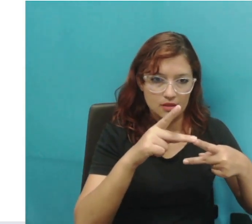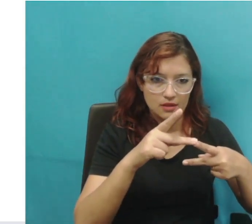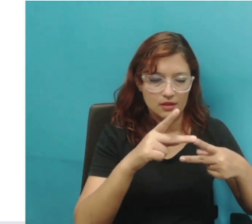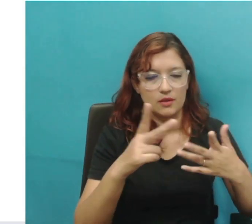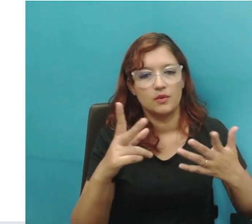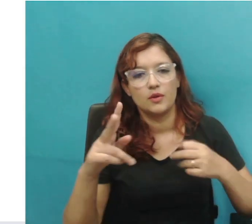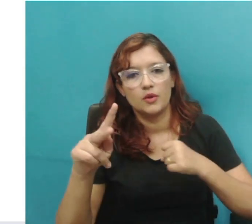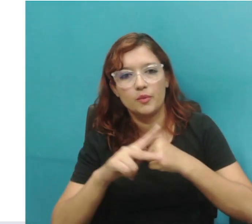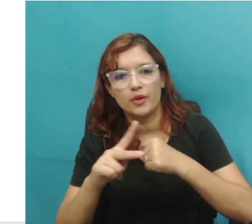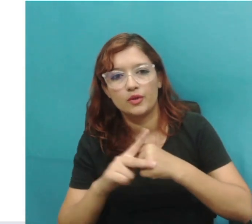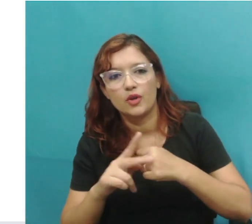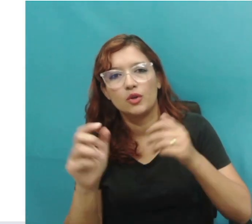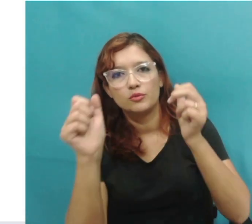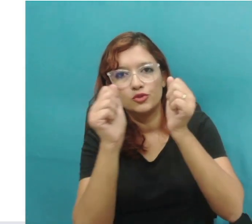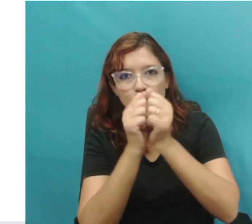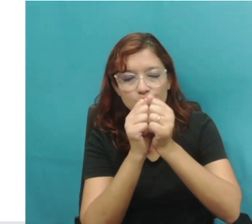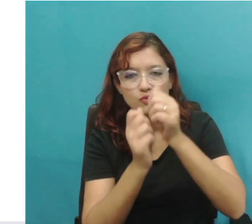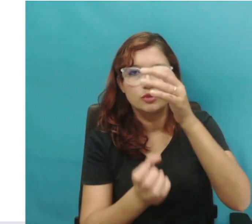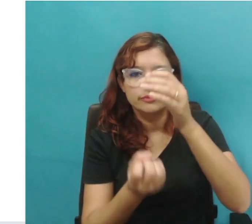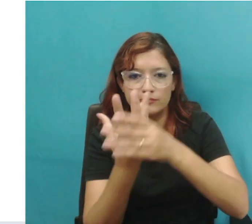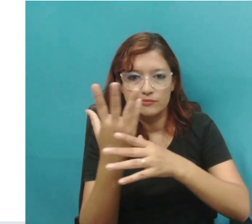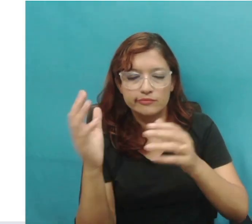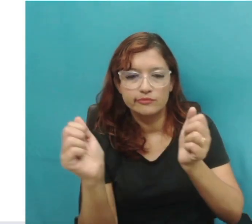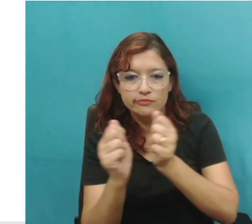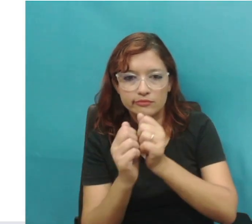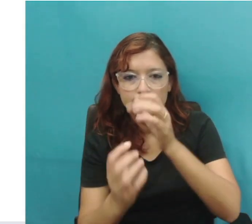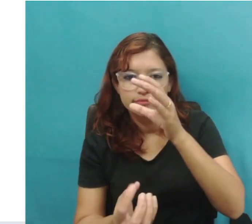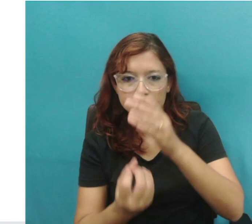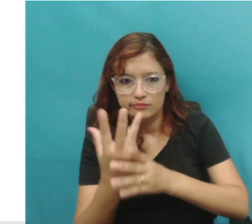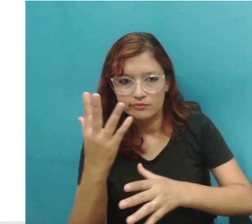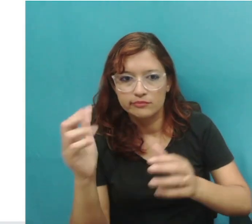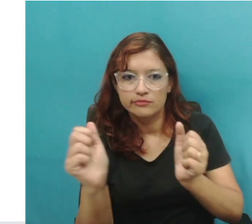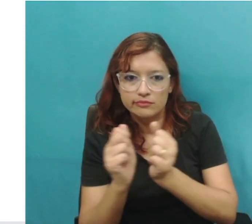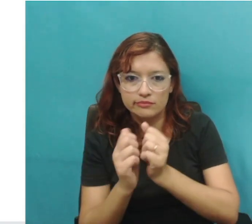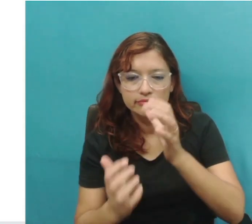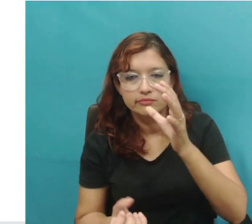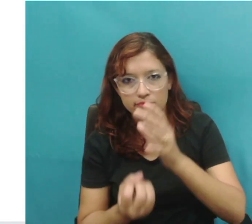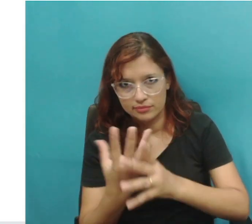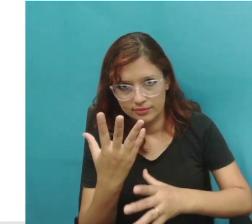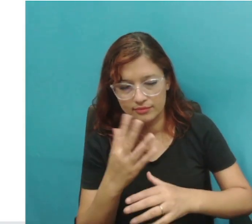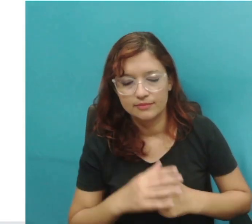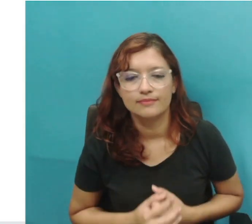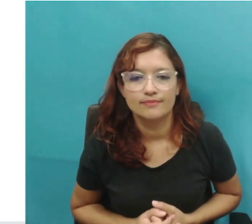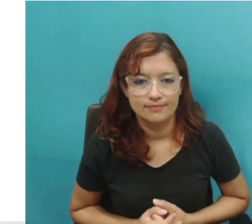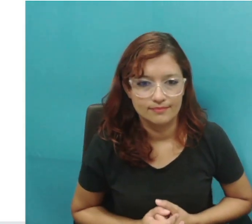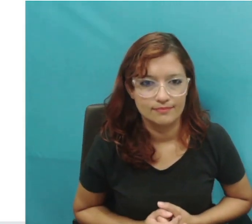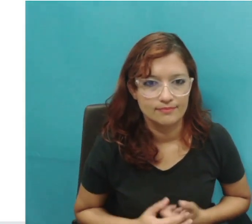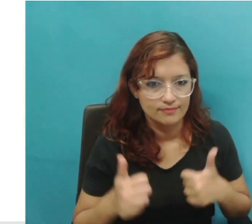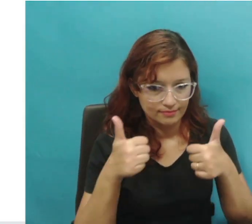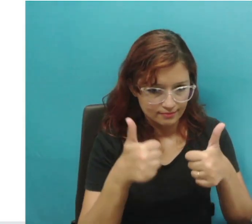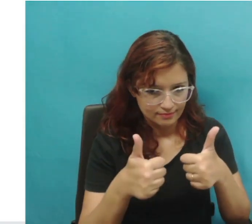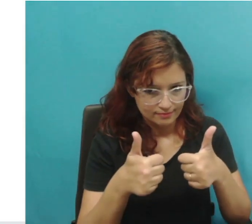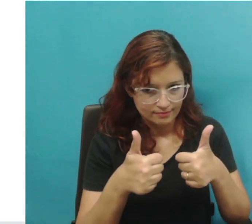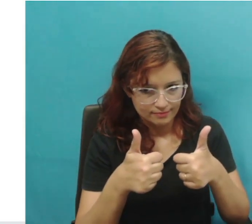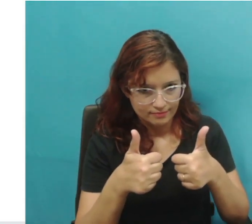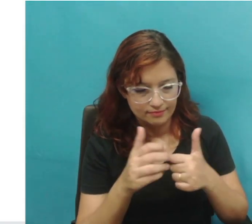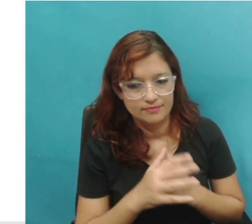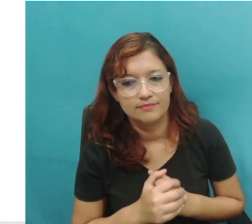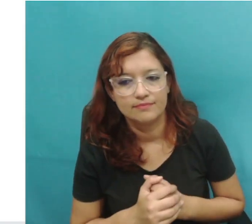Certo? Então, a preposição com o pronome e aí surge outras